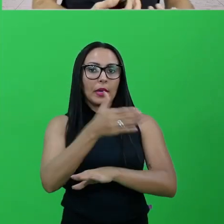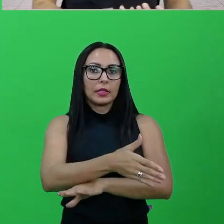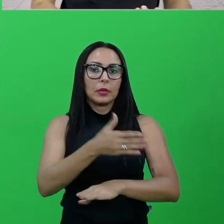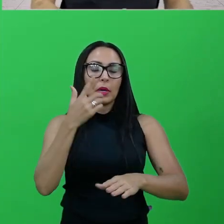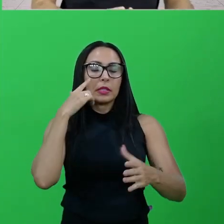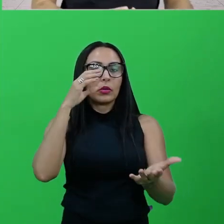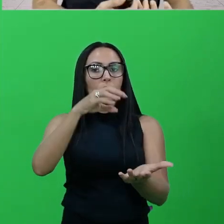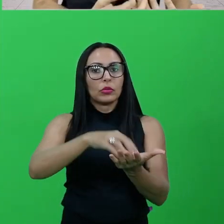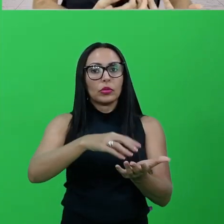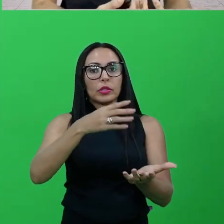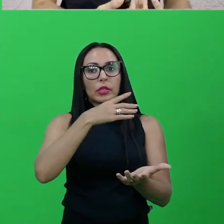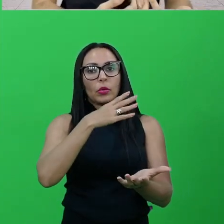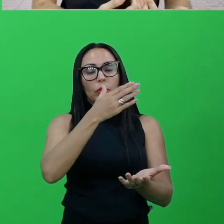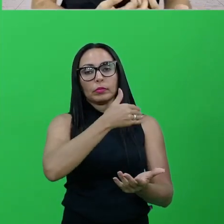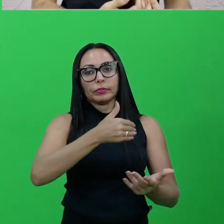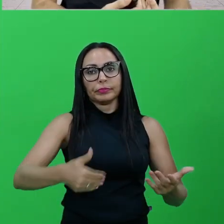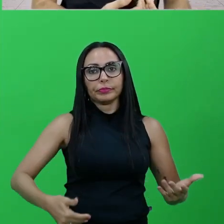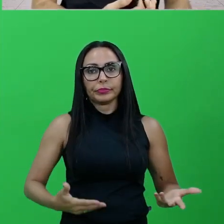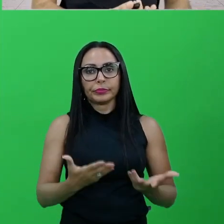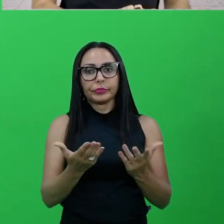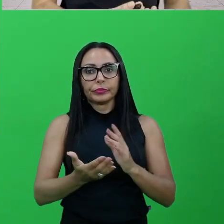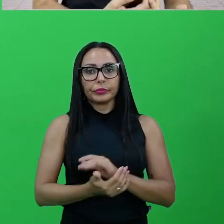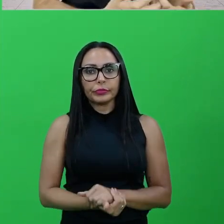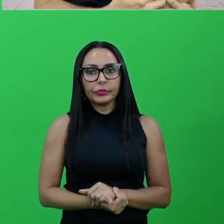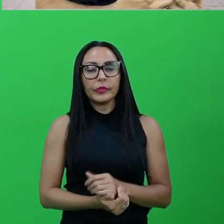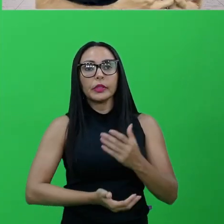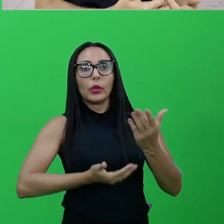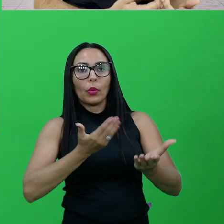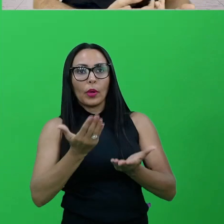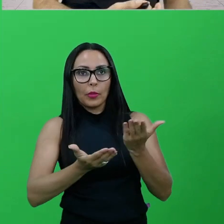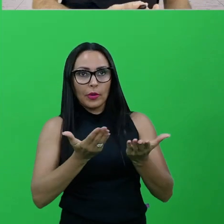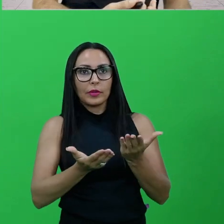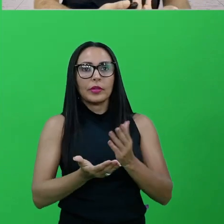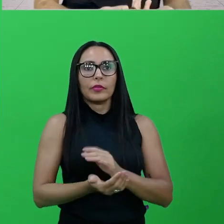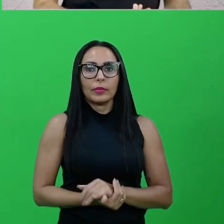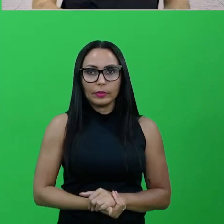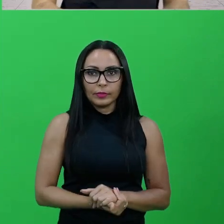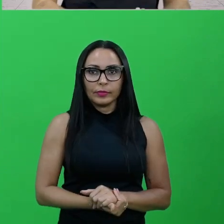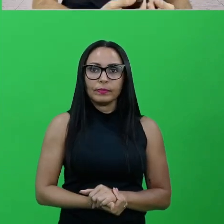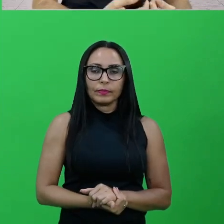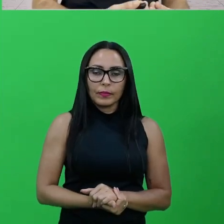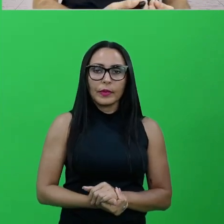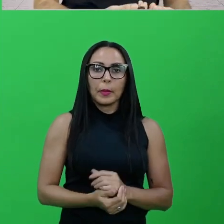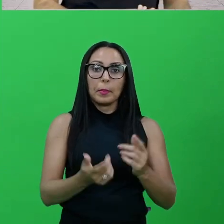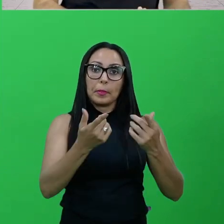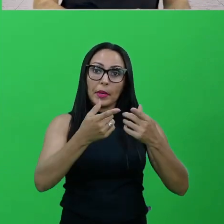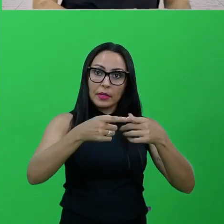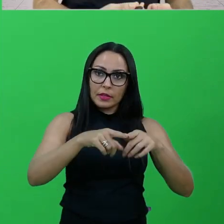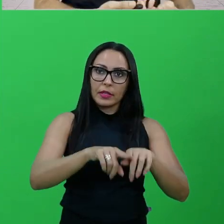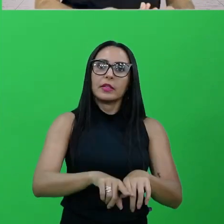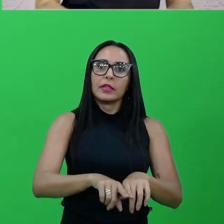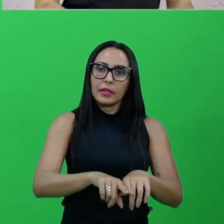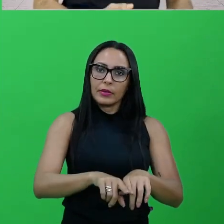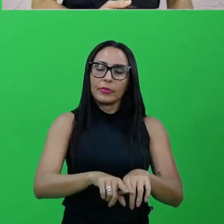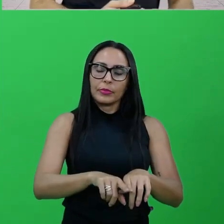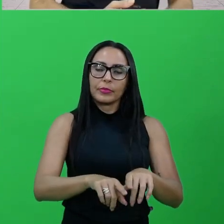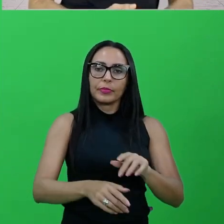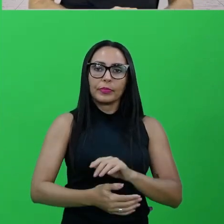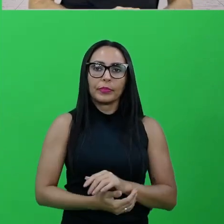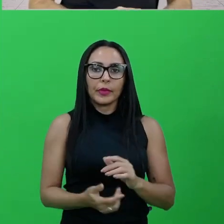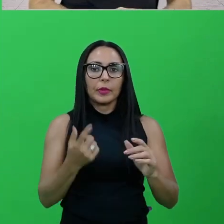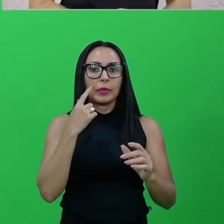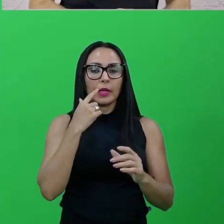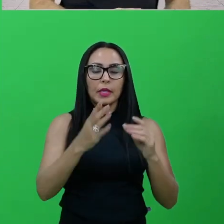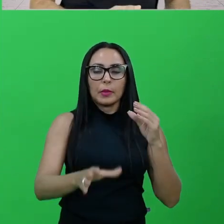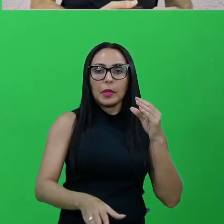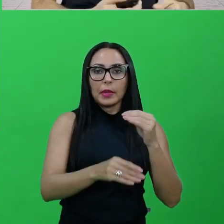ou seja, pode haver aí uma iniciativa que seja colaborativa, né? Uma iniciativa de parceria público-privada para a implementação de uma